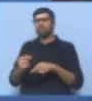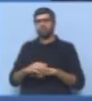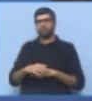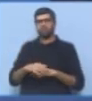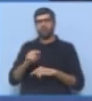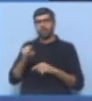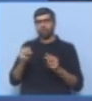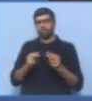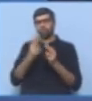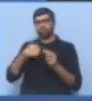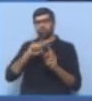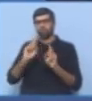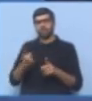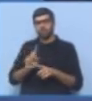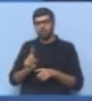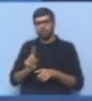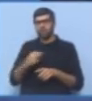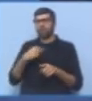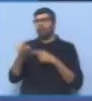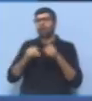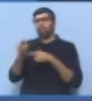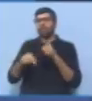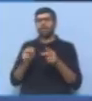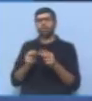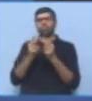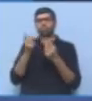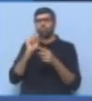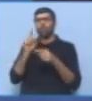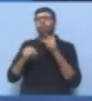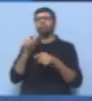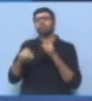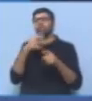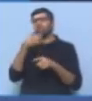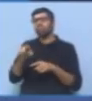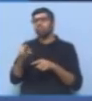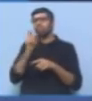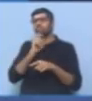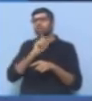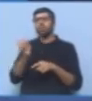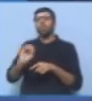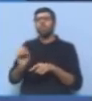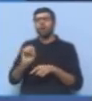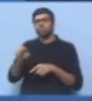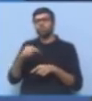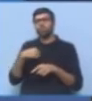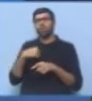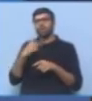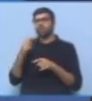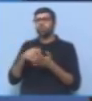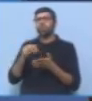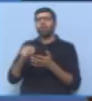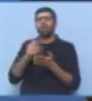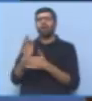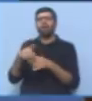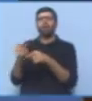encontro nós não devemos começar. Jesus nunca começa por apontar o dedo, acusar e dizer tu não tens possibilidades nenhumas. És coxo, vais continuar a ser coxo, és pecador,